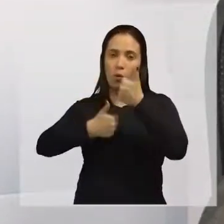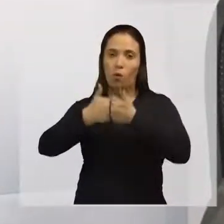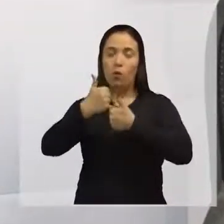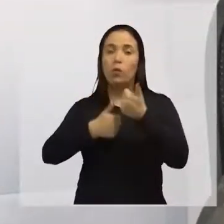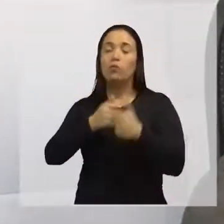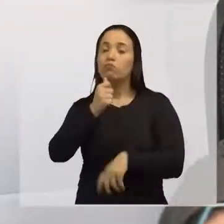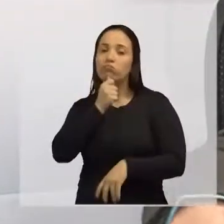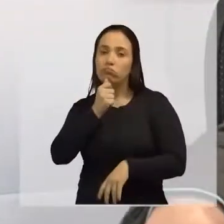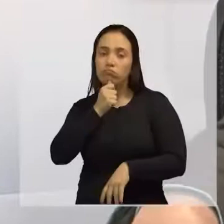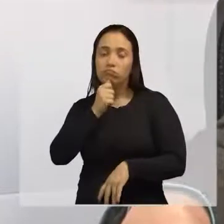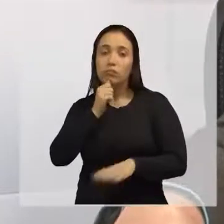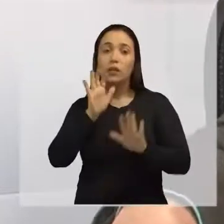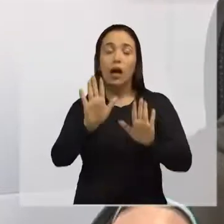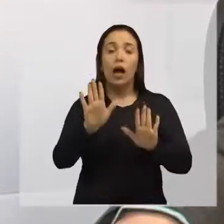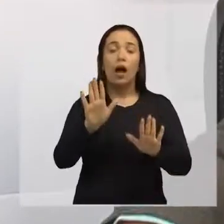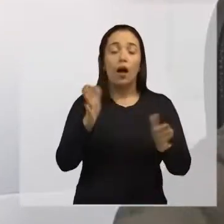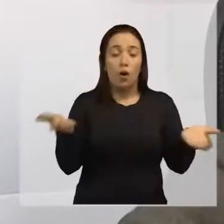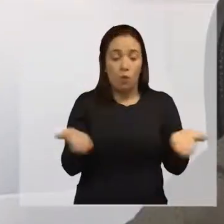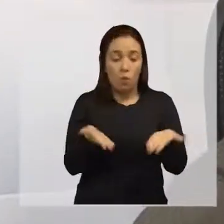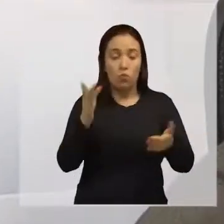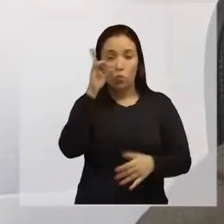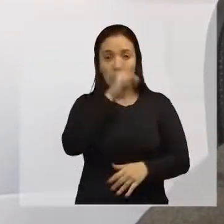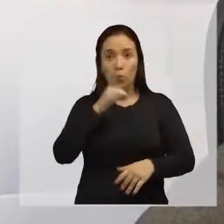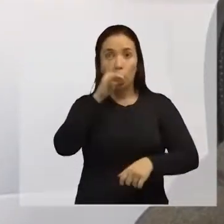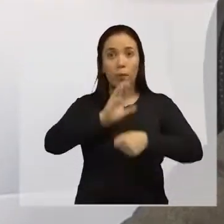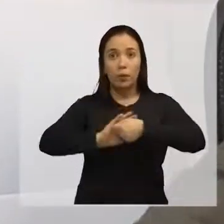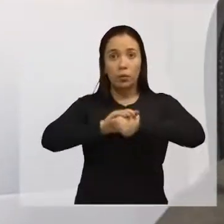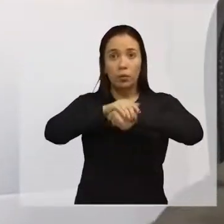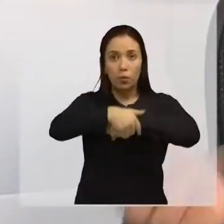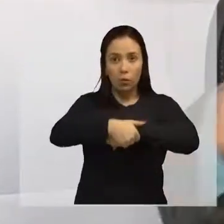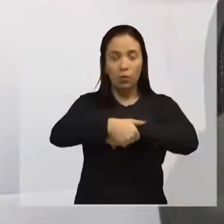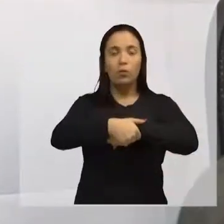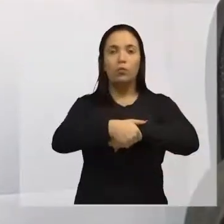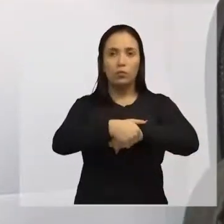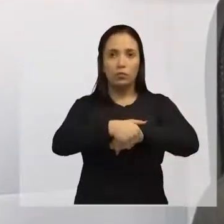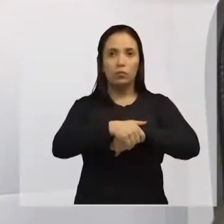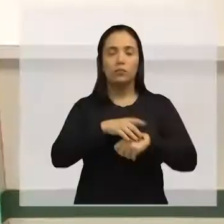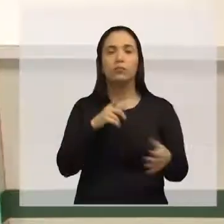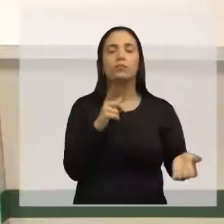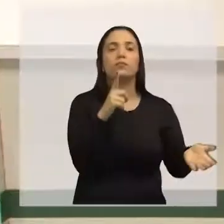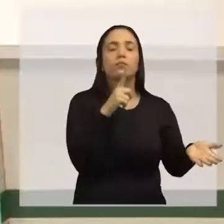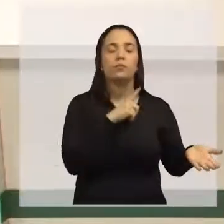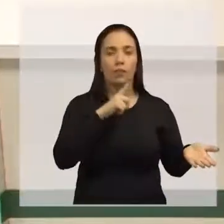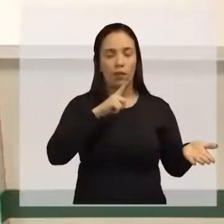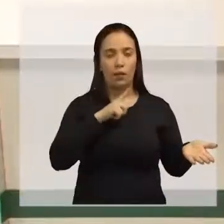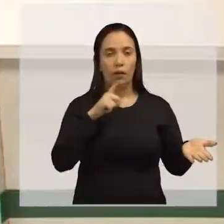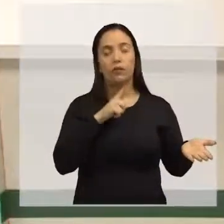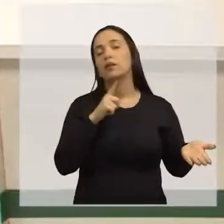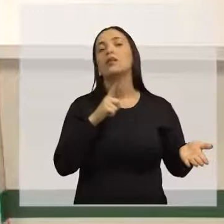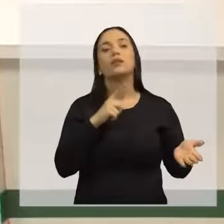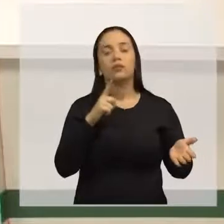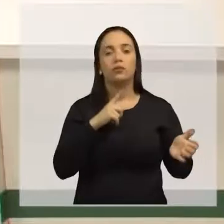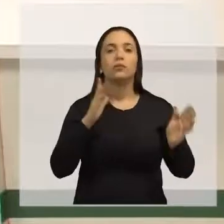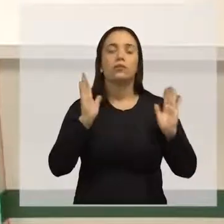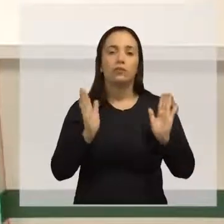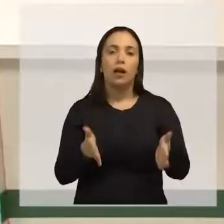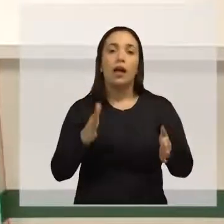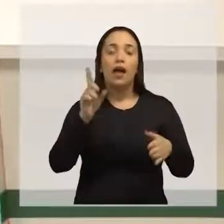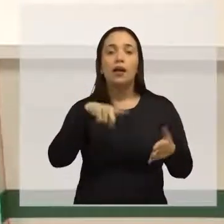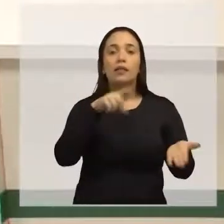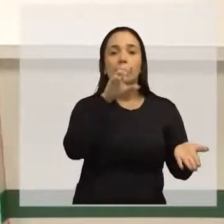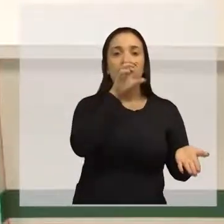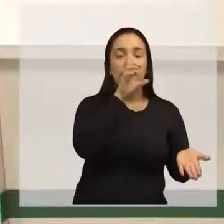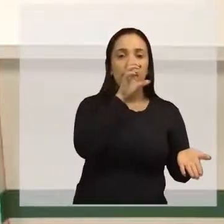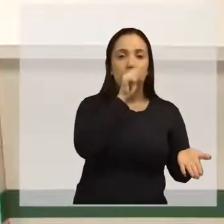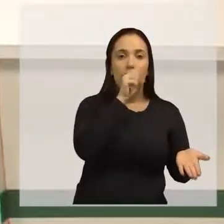Tá certo. Quem estiver assistindo domingo hoje à noite, o jogo já deverá ter acontecido. Né? De sábado para domingo, o